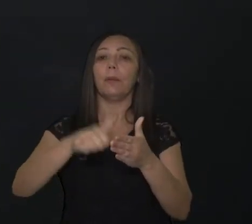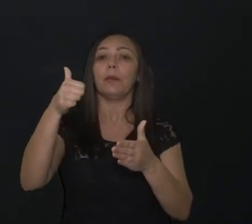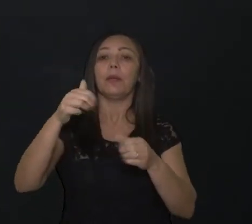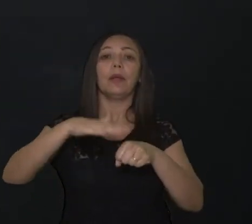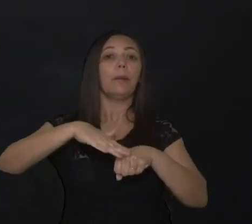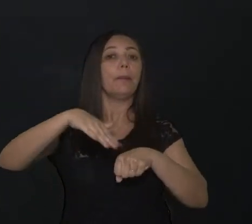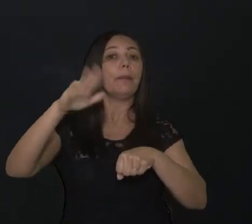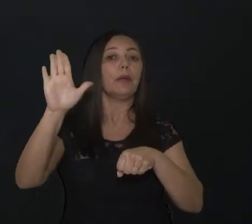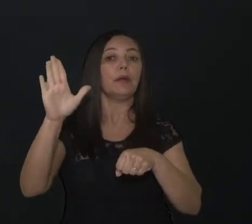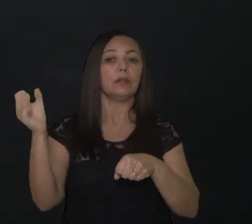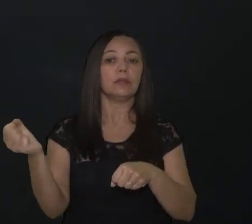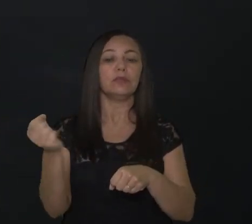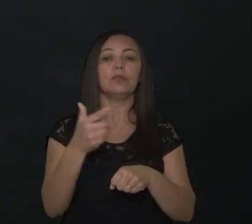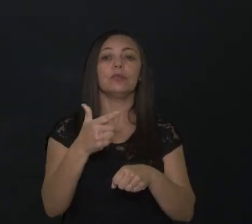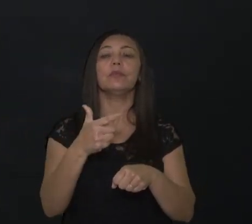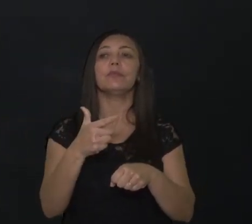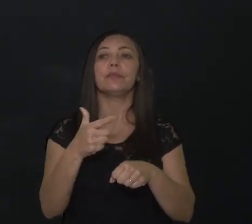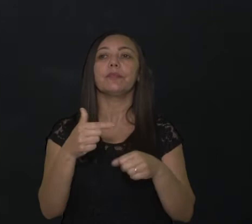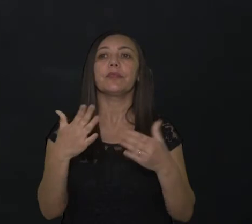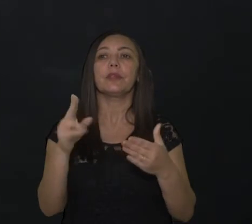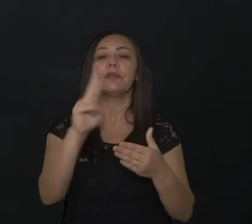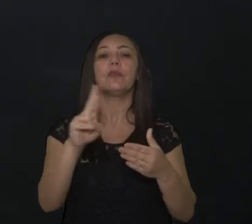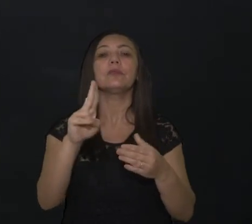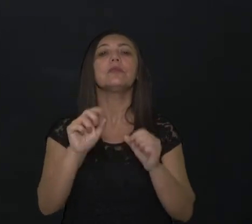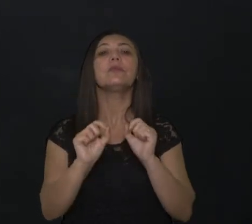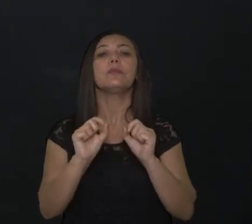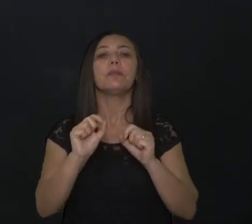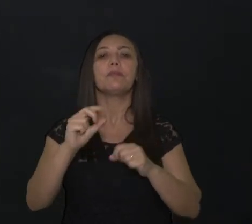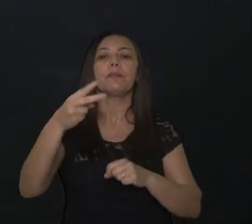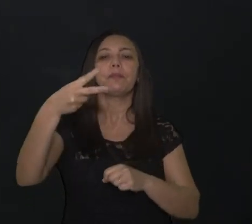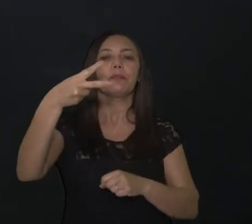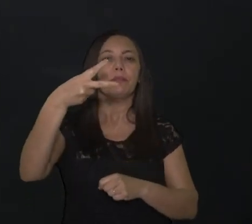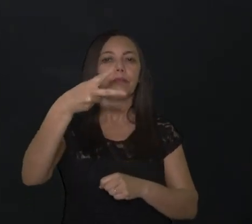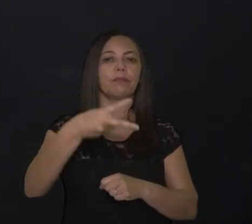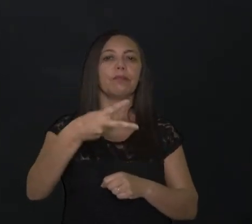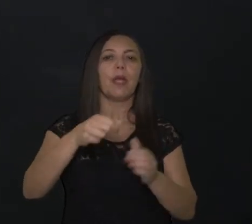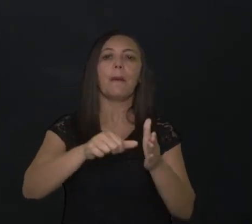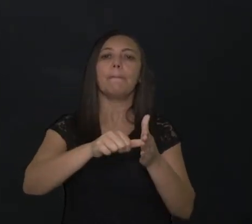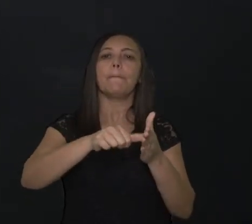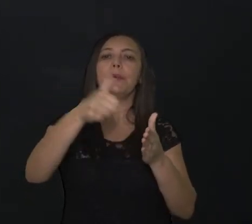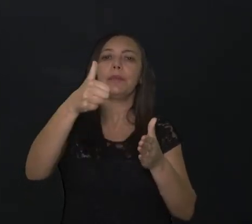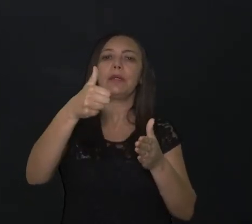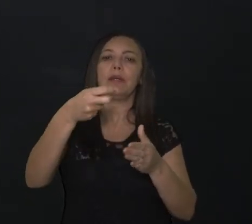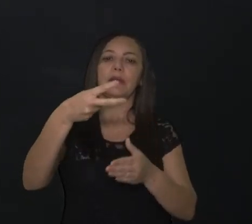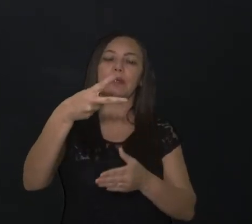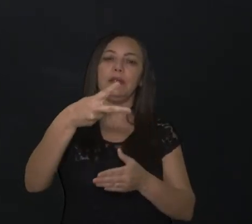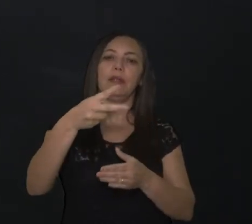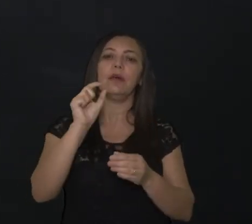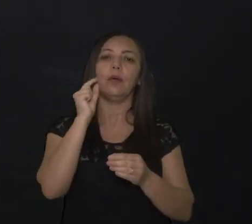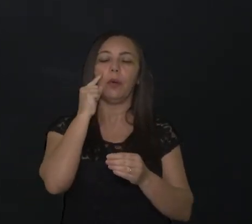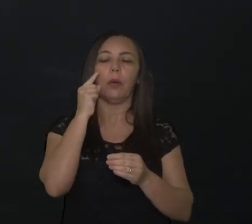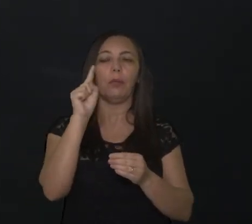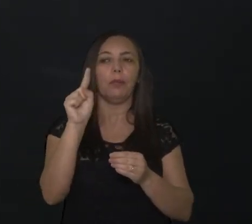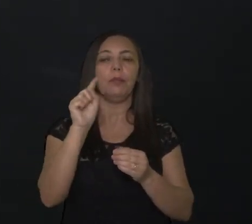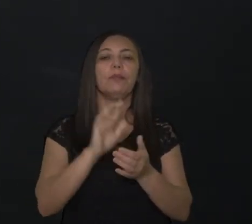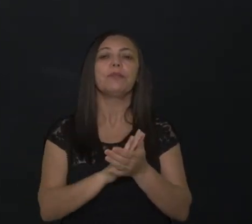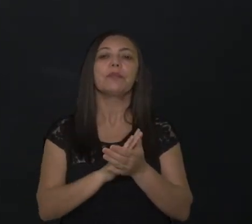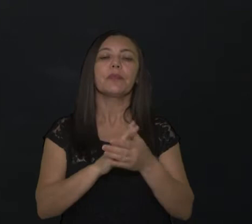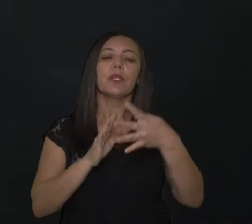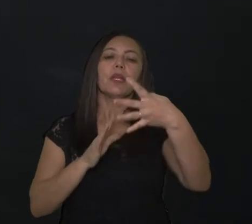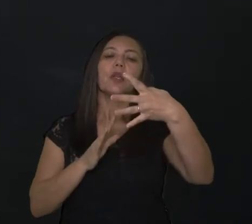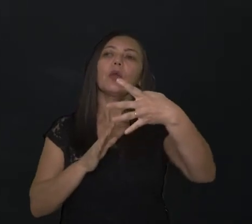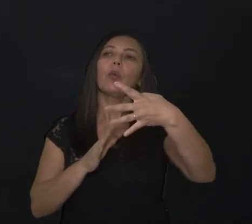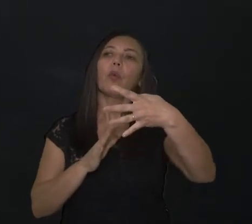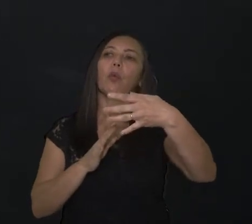segundo valor, automaticamente, então, eu vou utilizar esta primeira simbologia. Então, olha só,